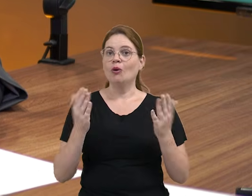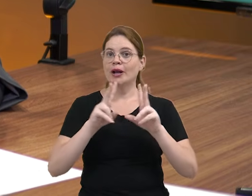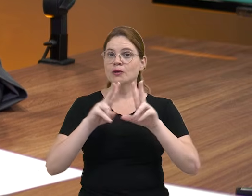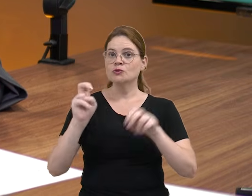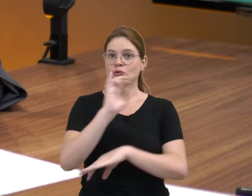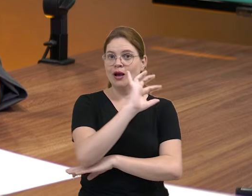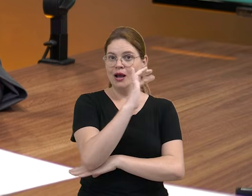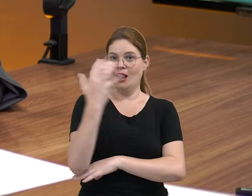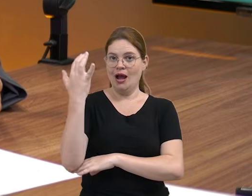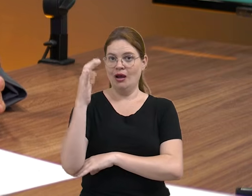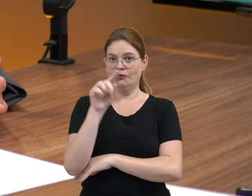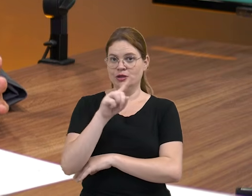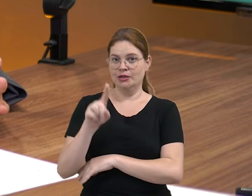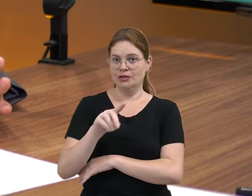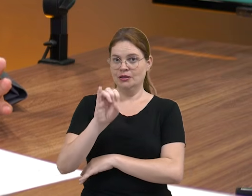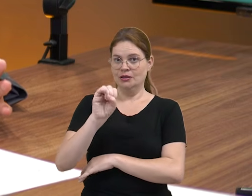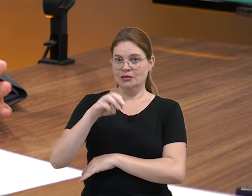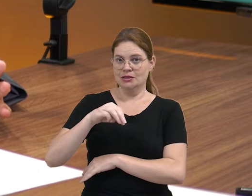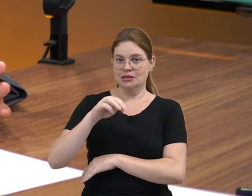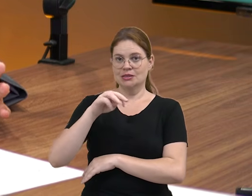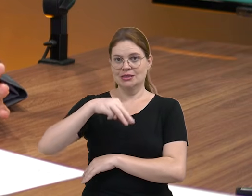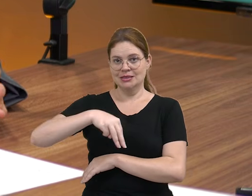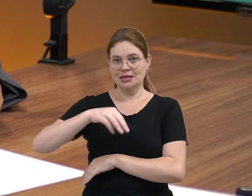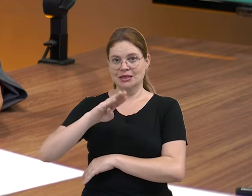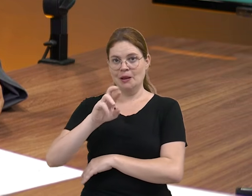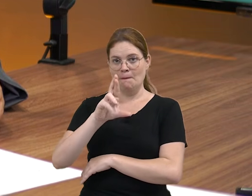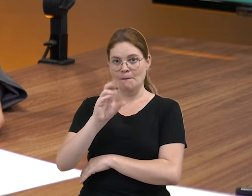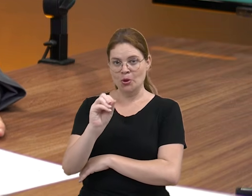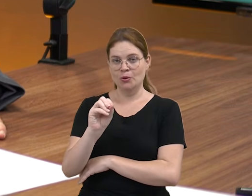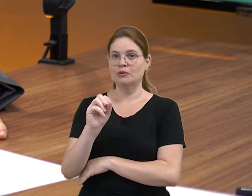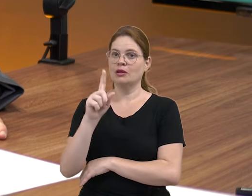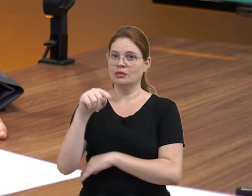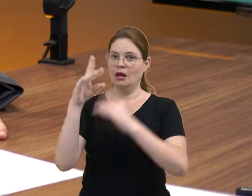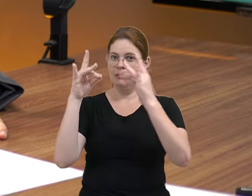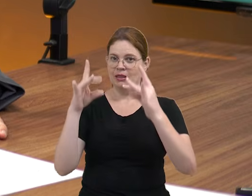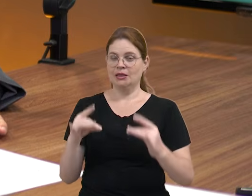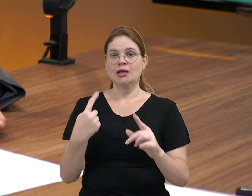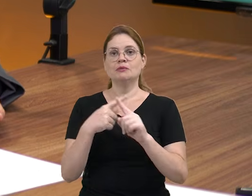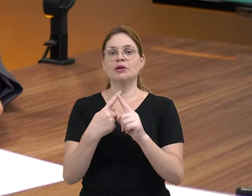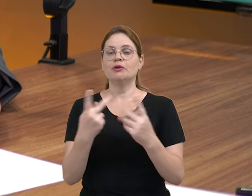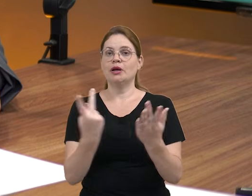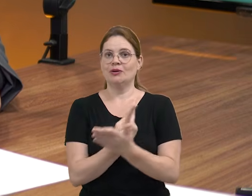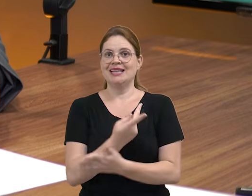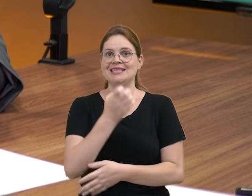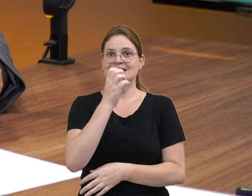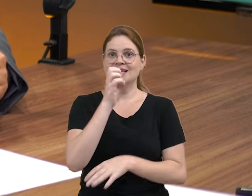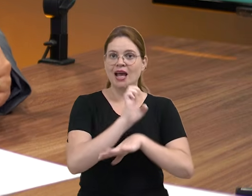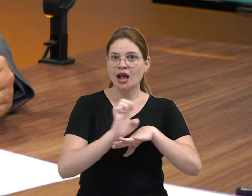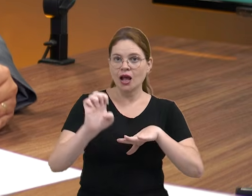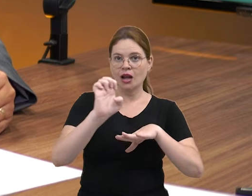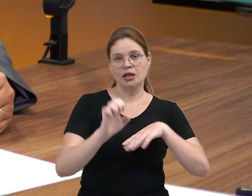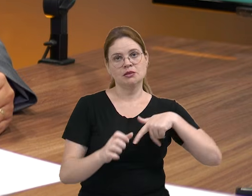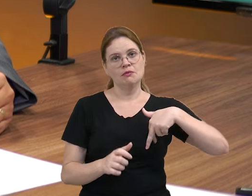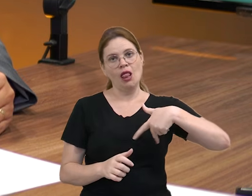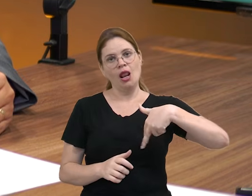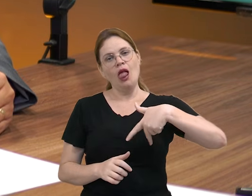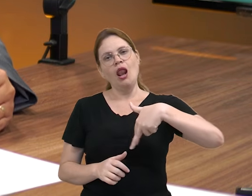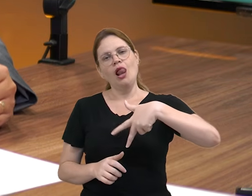profeticamente, nós podemos analisar alguns detalhes dele. Porque Elias, ele seguiu por um caminho de um